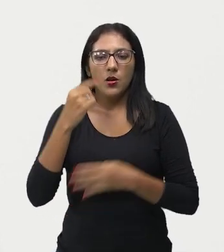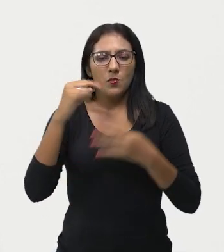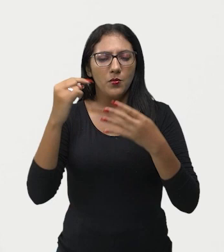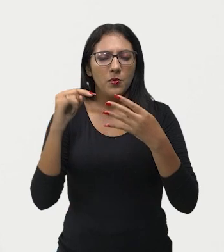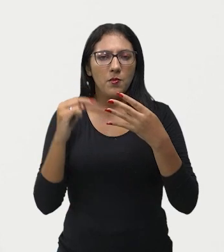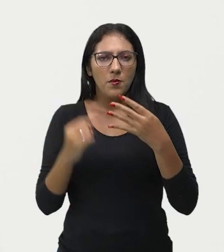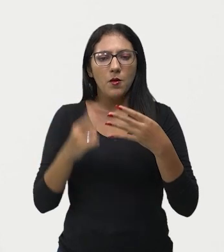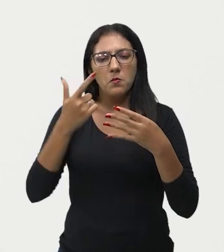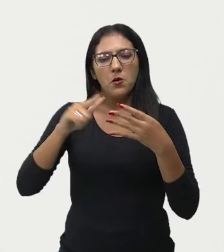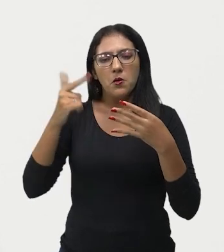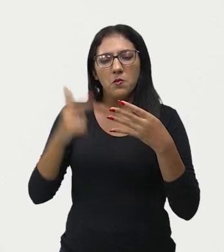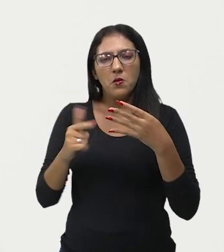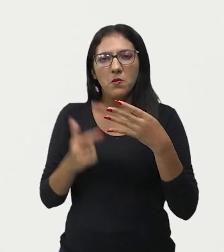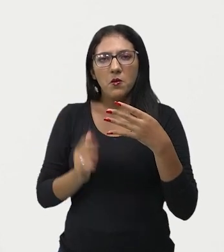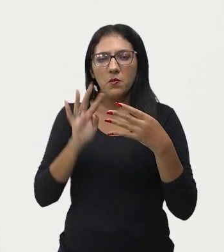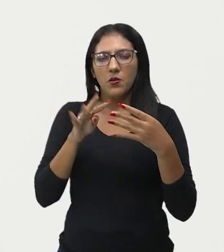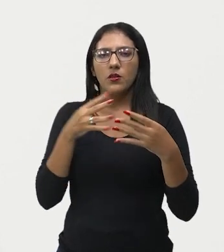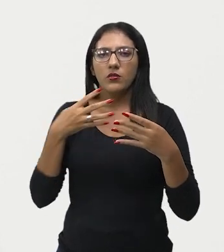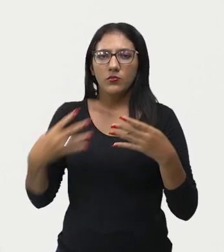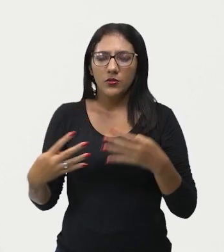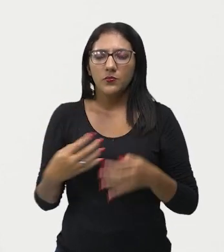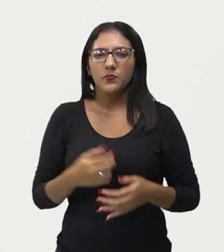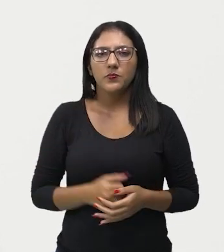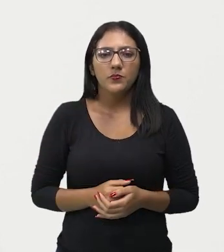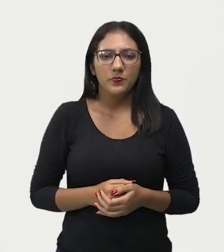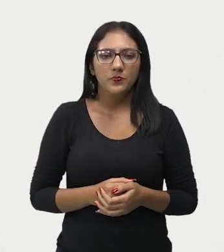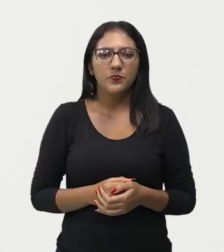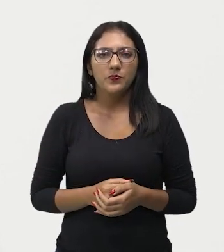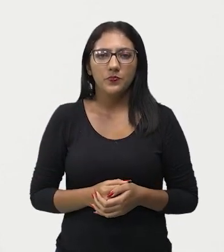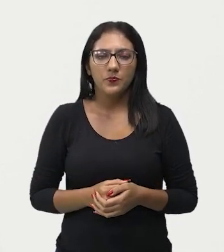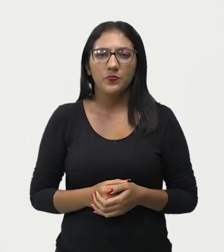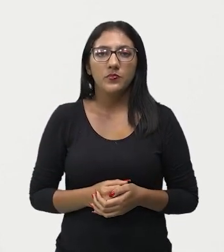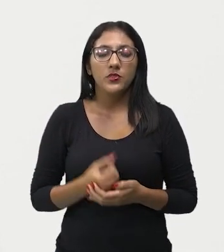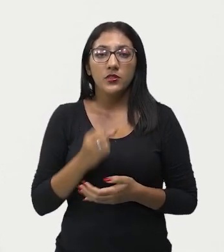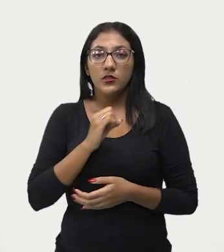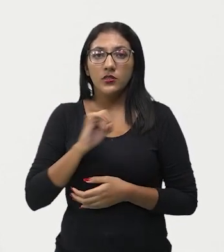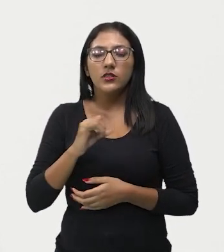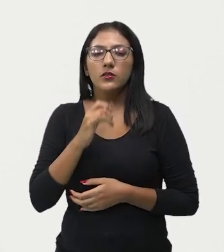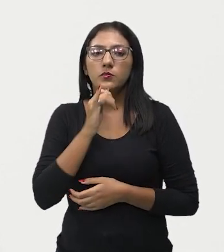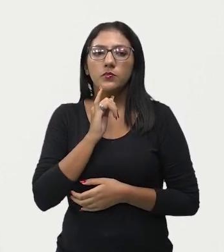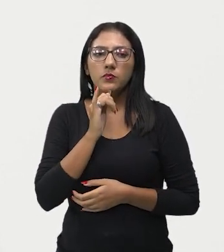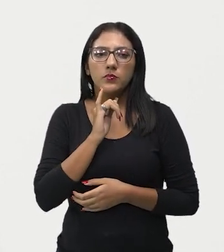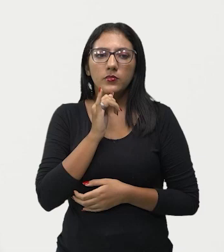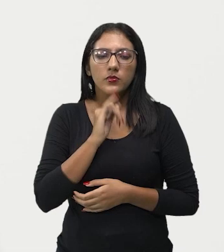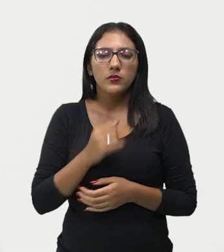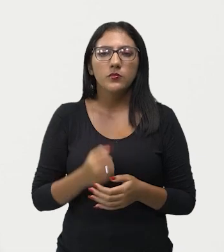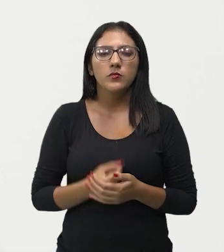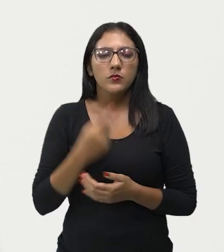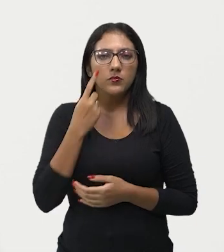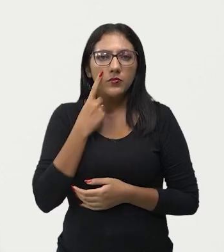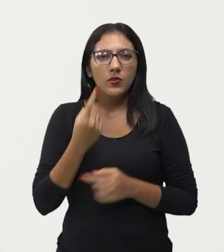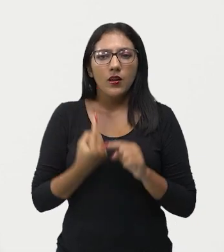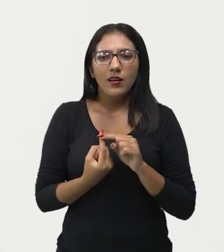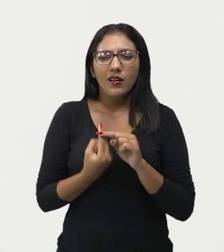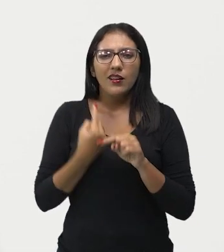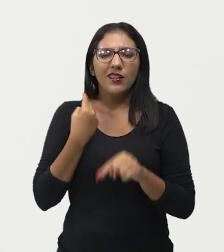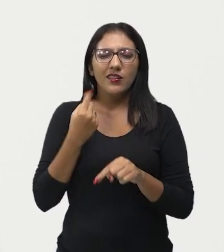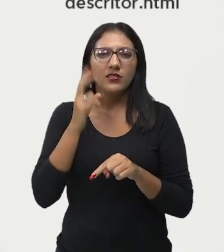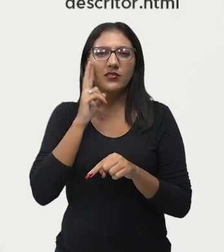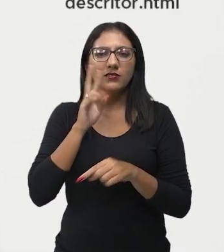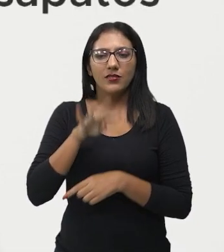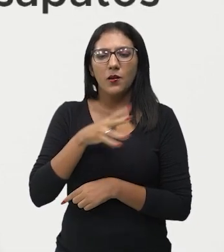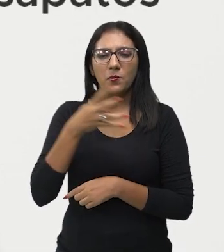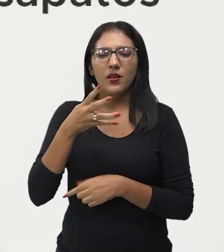variável é citado, tá bom? Número de vezes que cada valor da variável é citado. Se nós retomarmos essa ideia à questão da